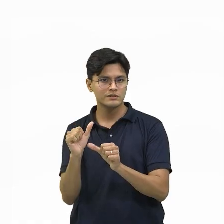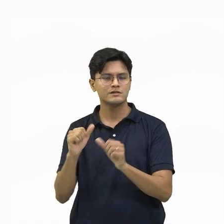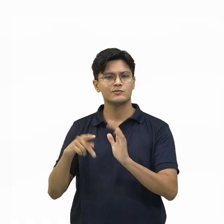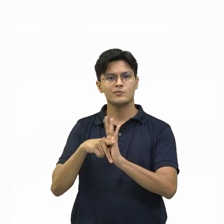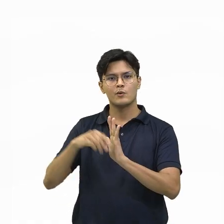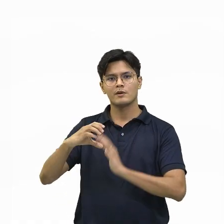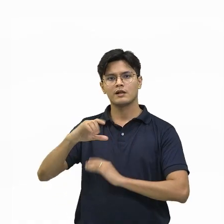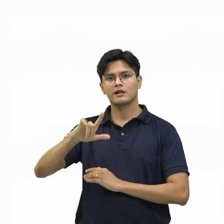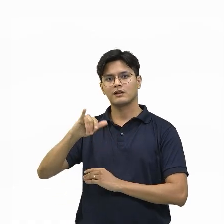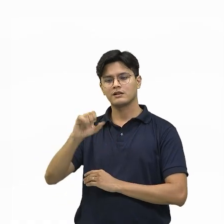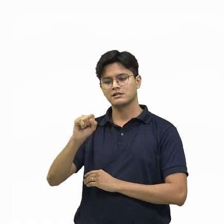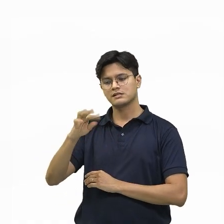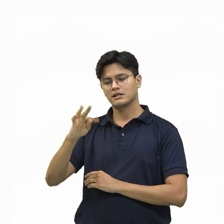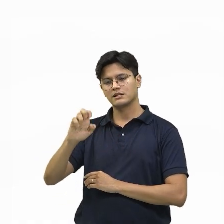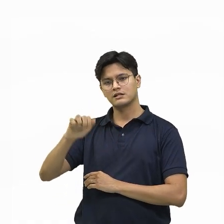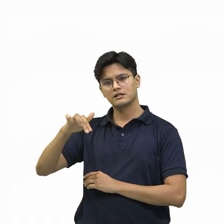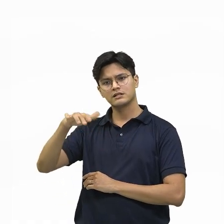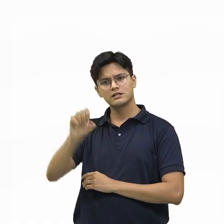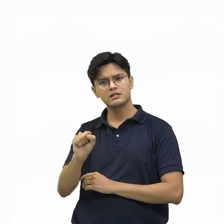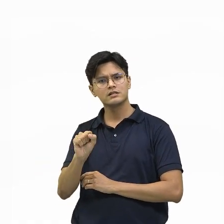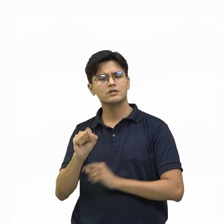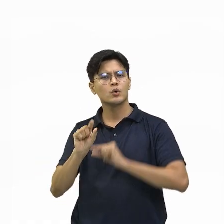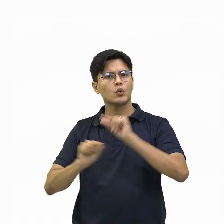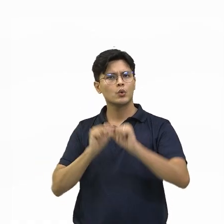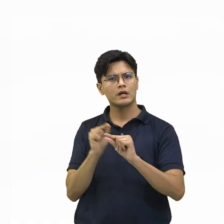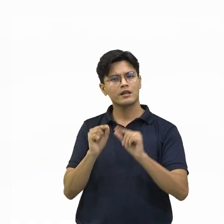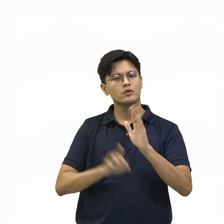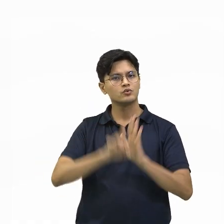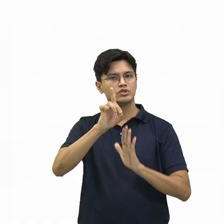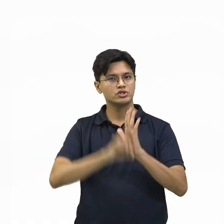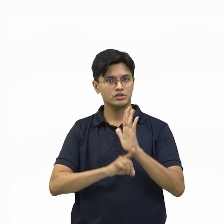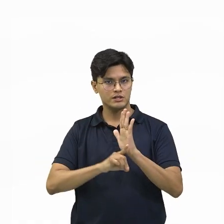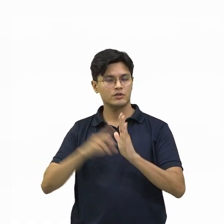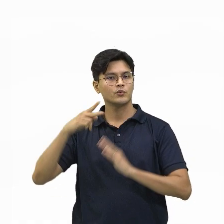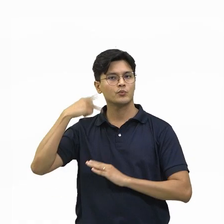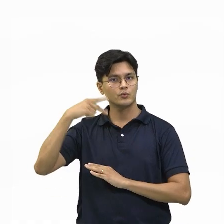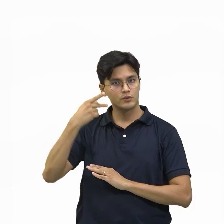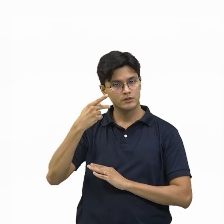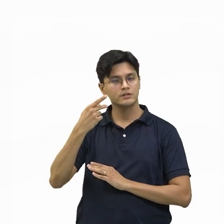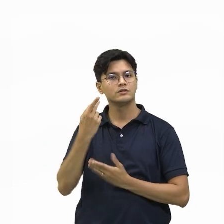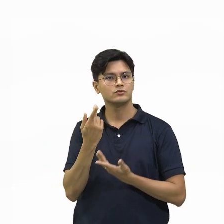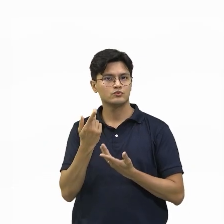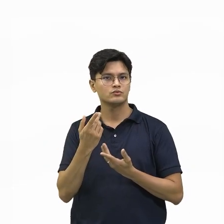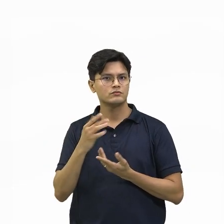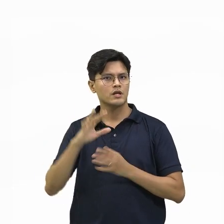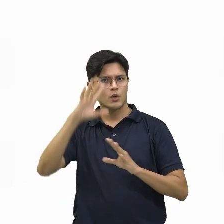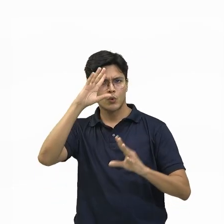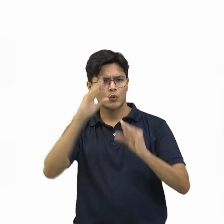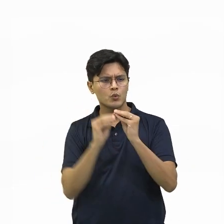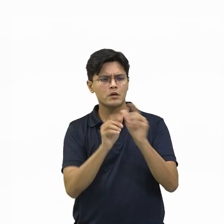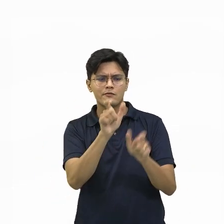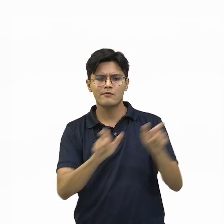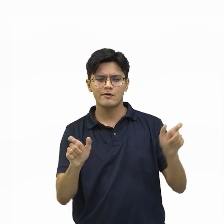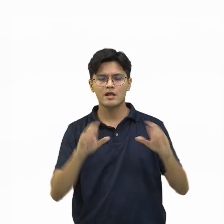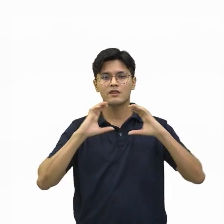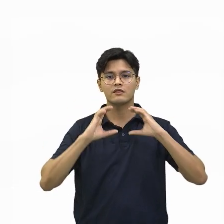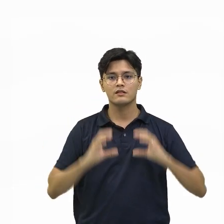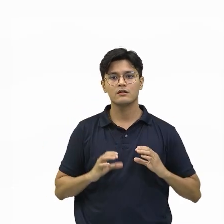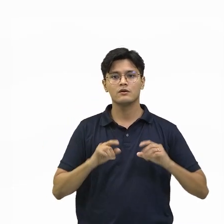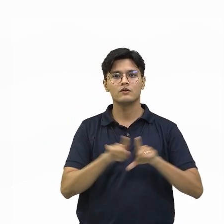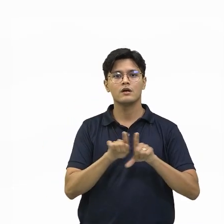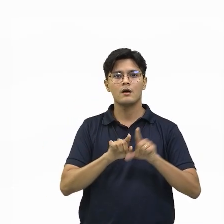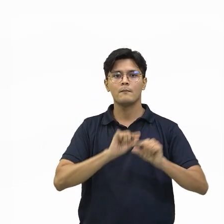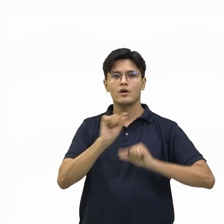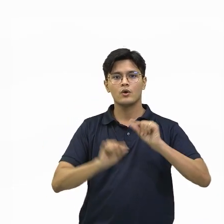direitos políticos, justamente aqueles considerados cidadãos, o estabelecimento da assembleia para